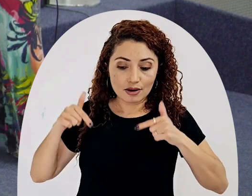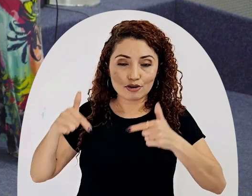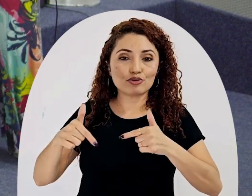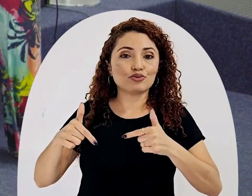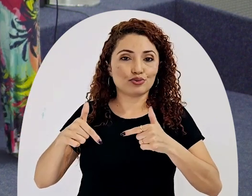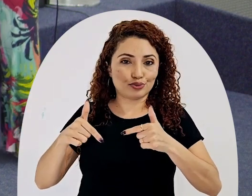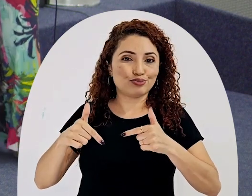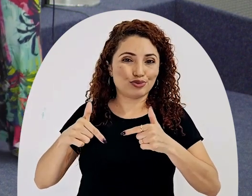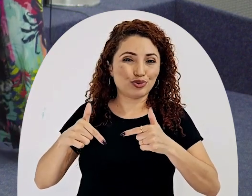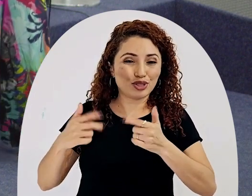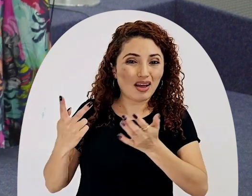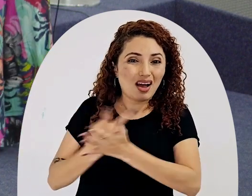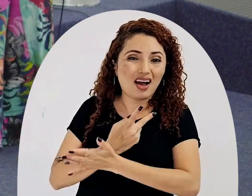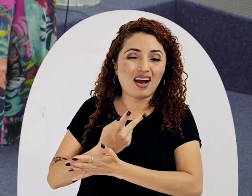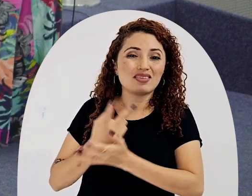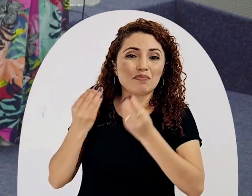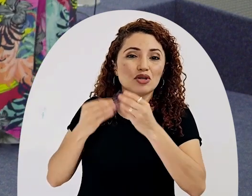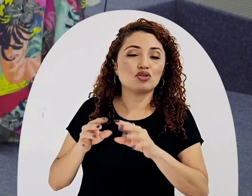né?